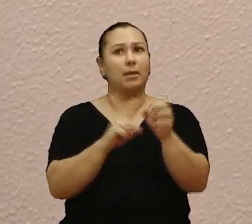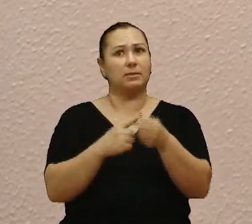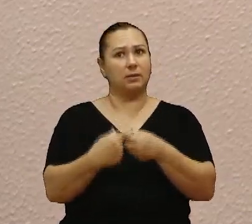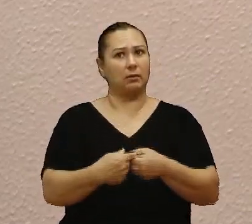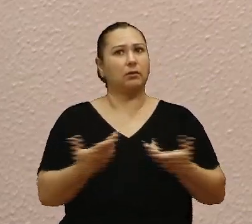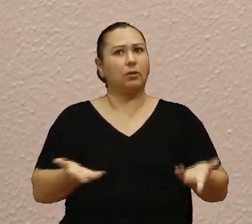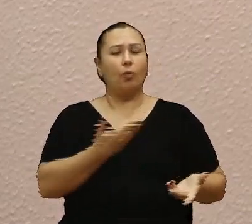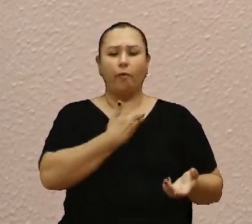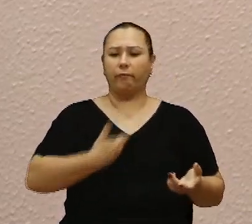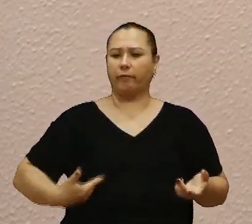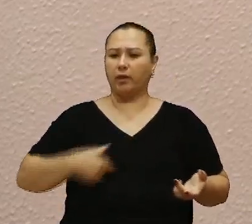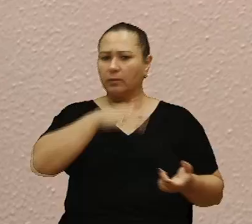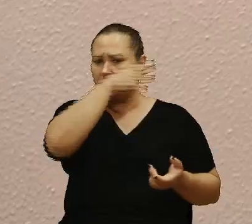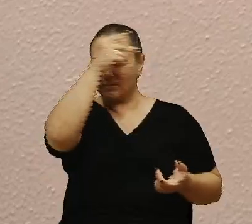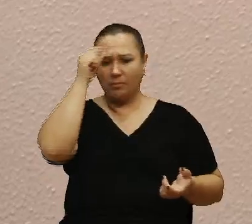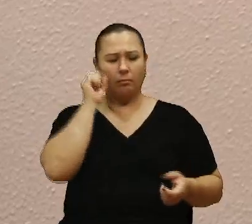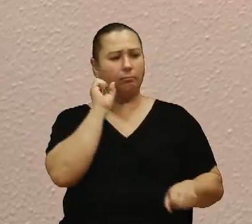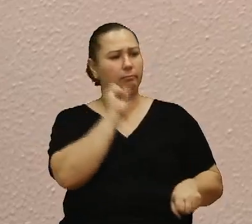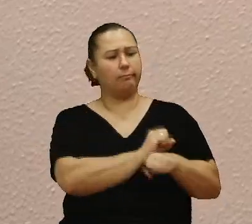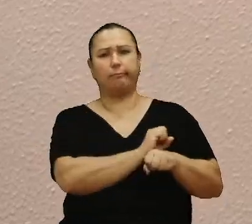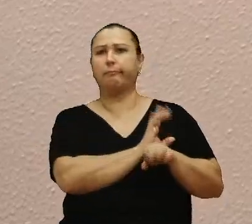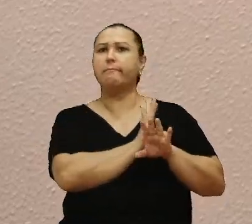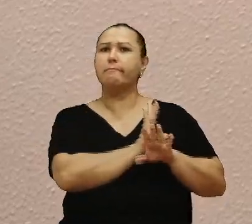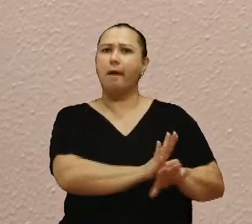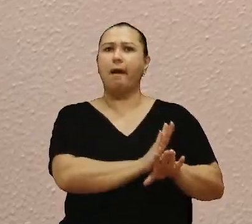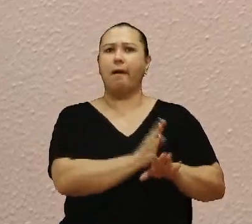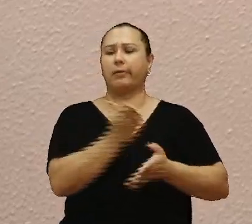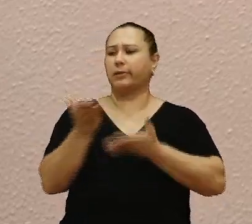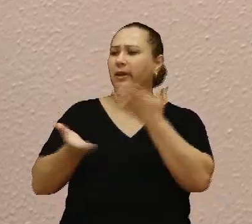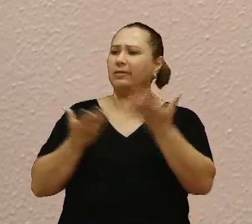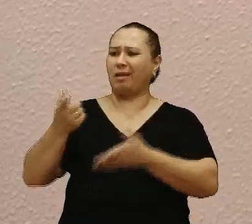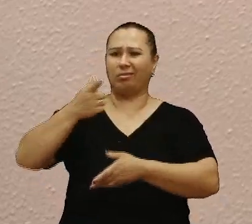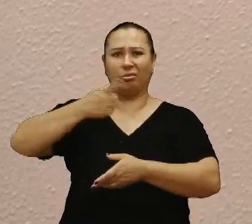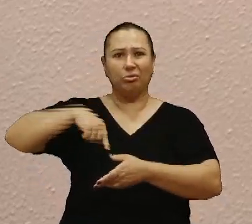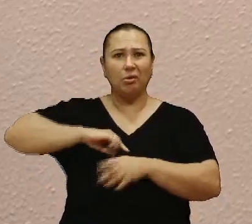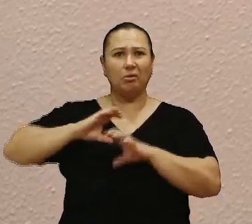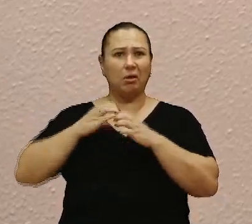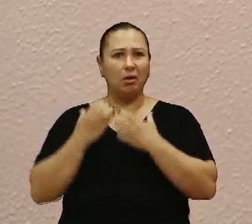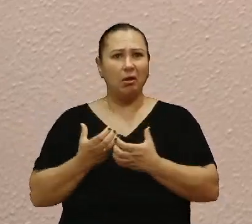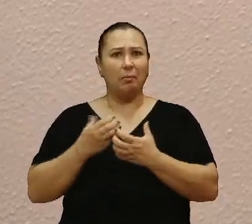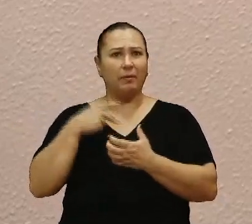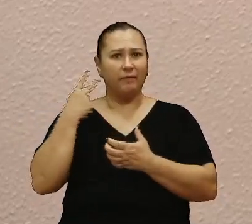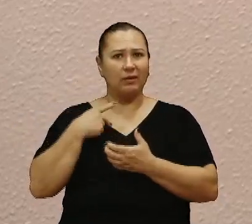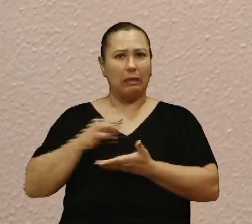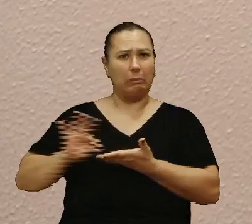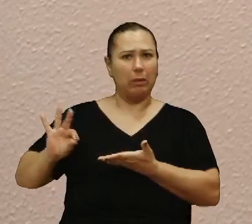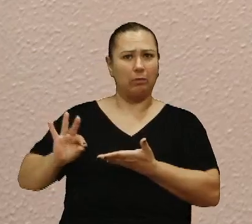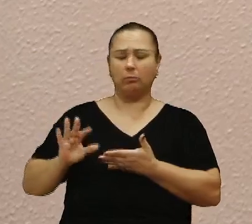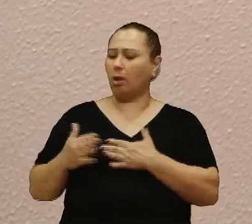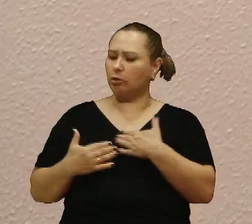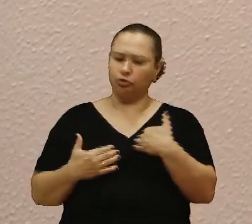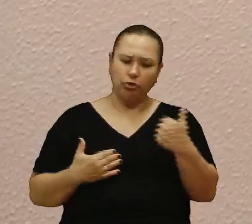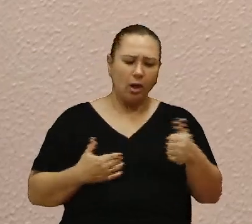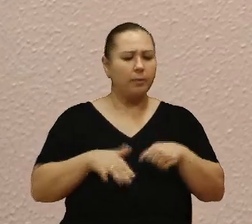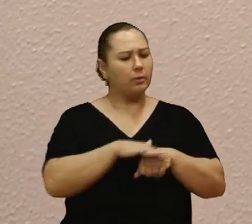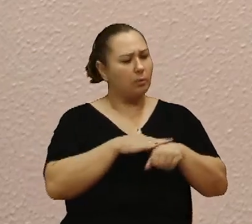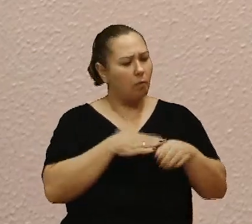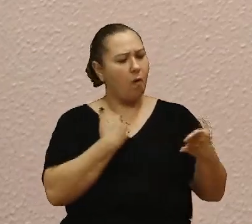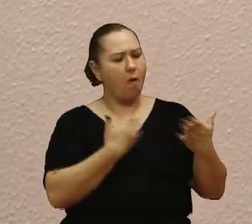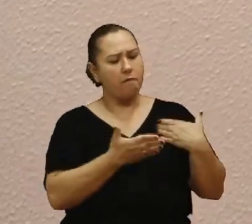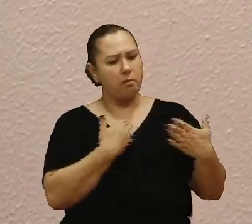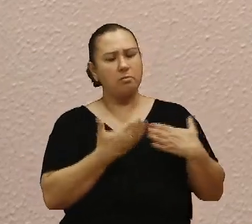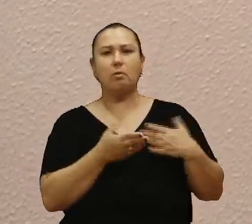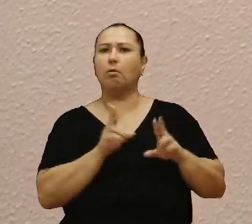tem que parar de nos tratar como inimigos. Nos chama para conversar. Nós nunca negamos de dialogar e de